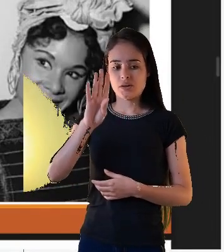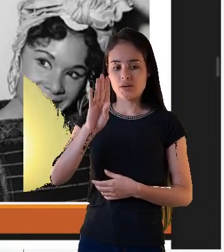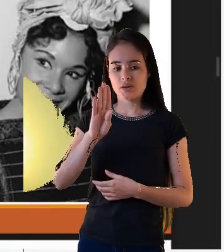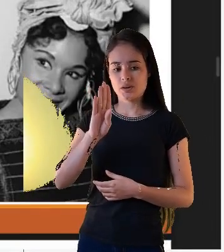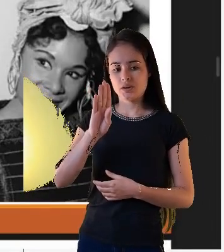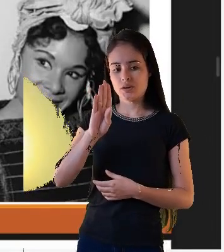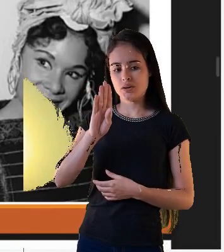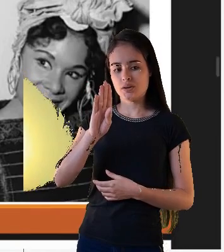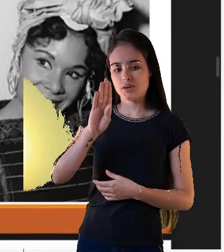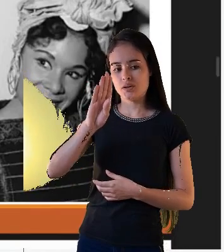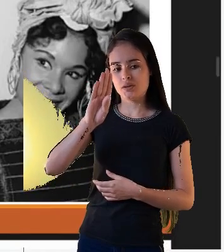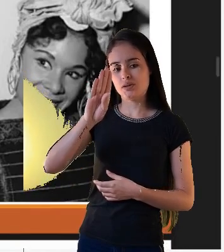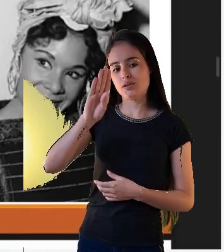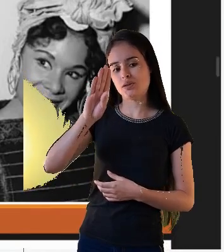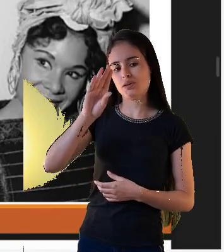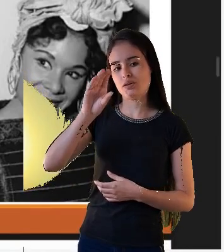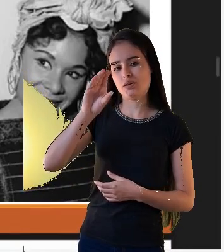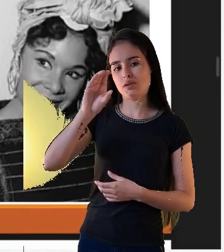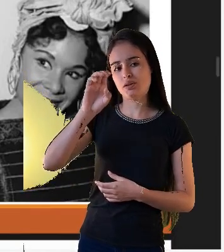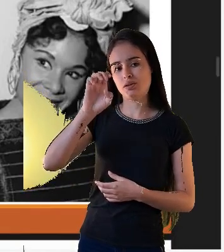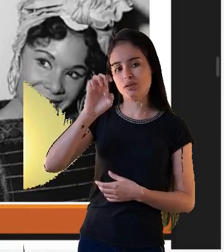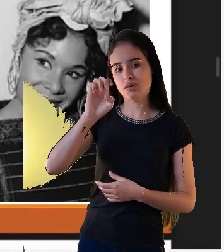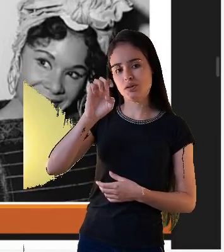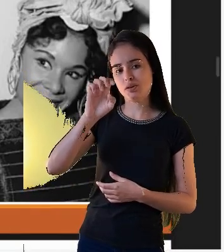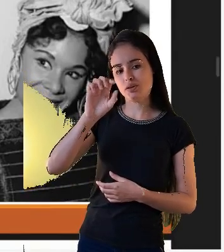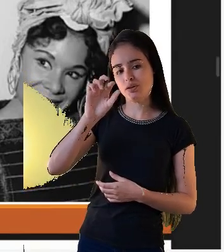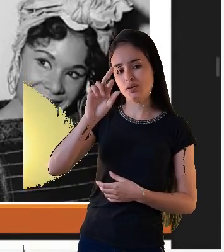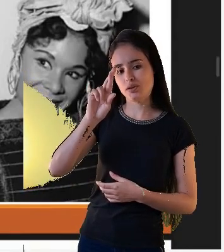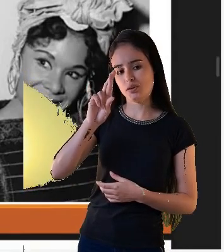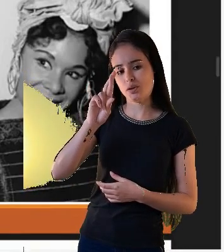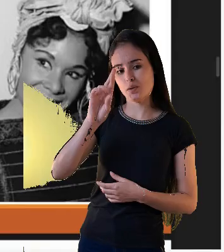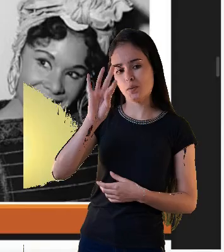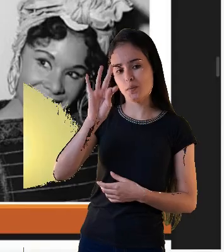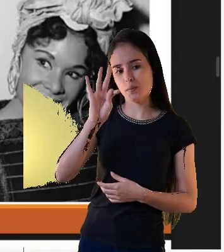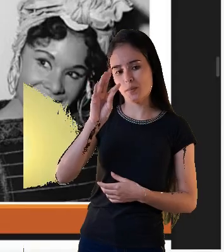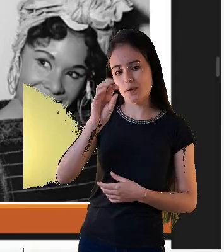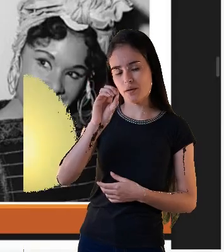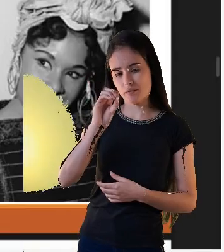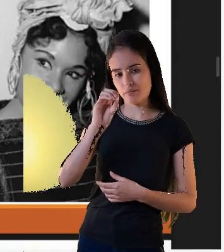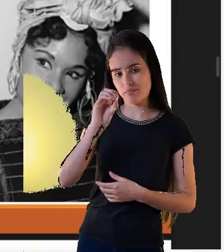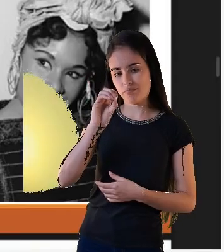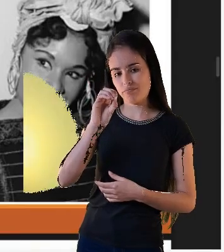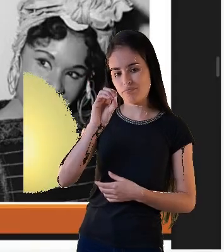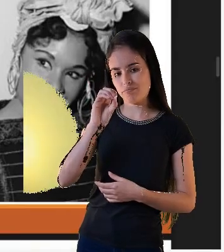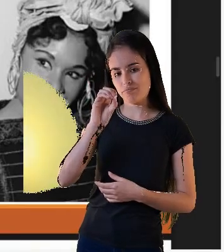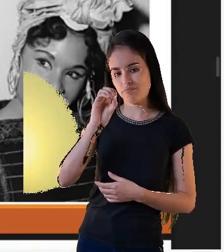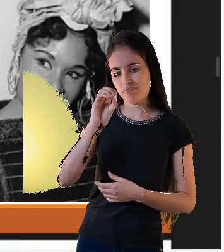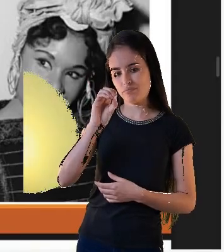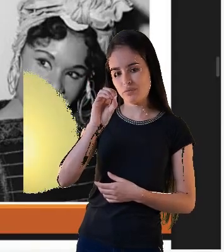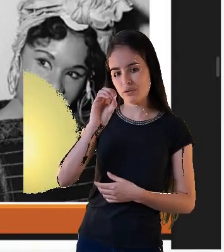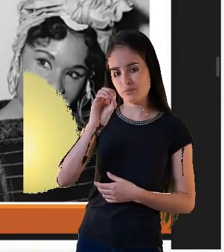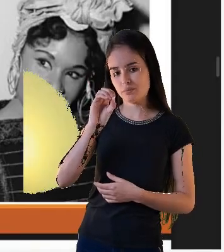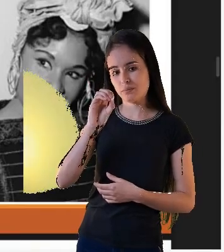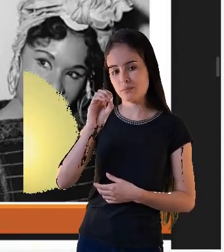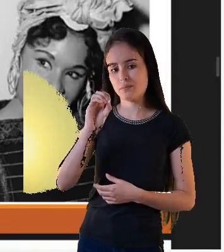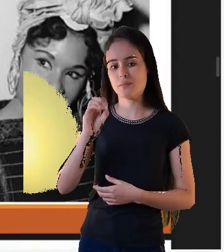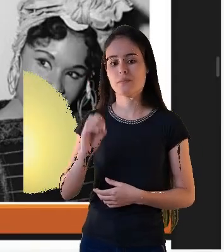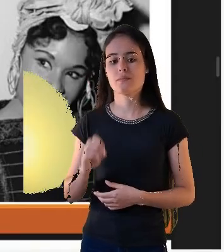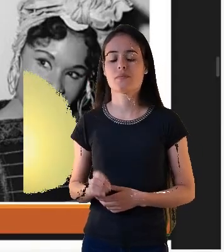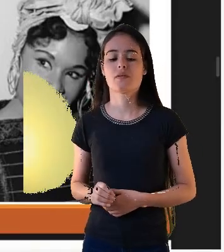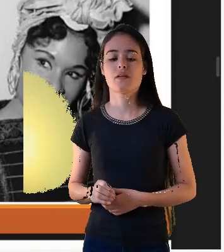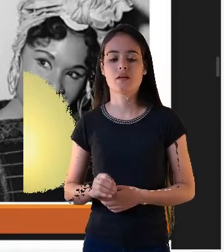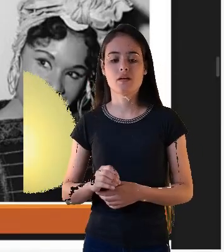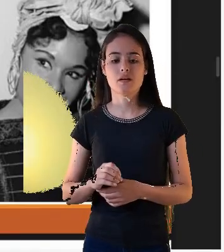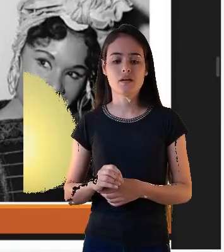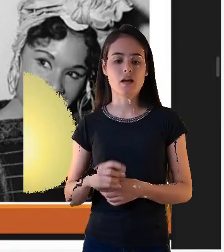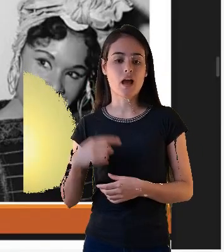nossa, na hora ele se posicionou, né, a respeito do caso, porque era algo que feria uma